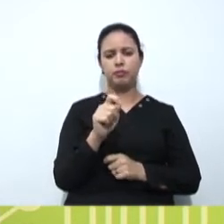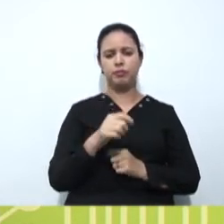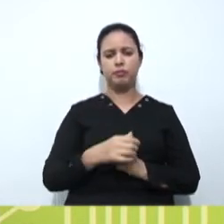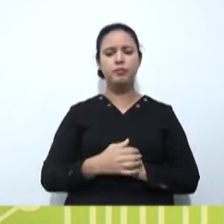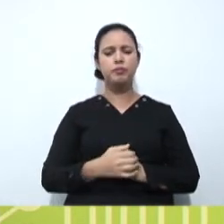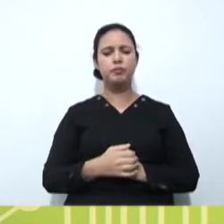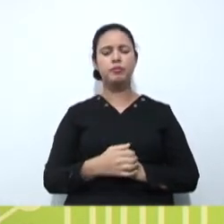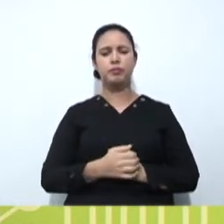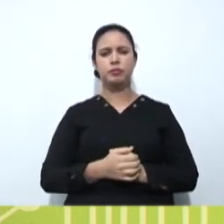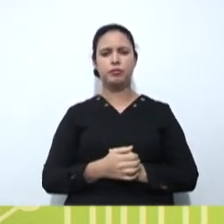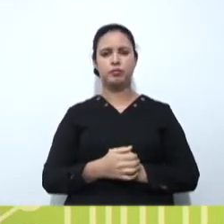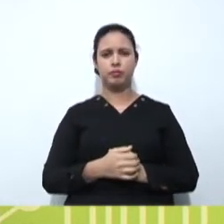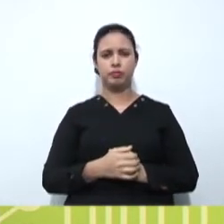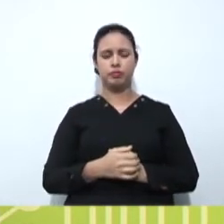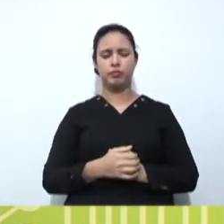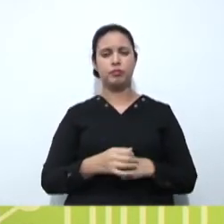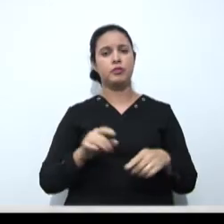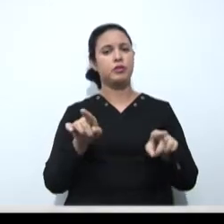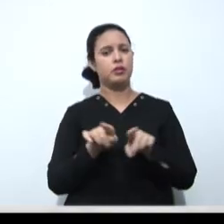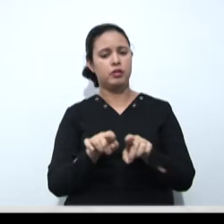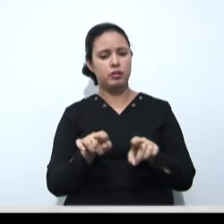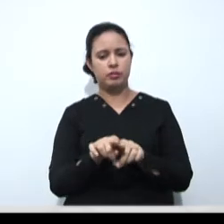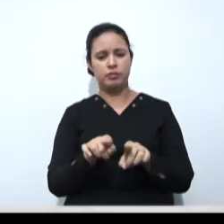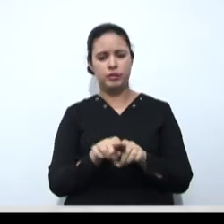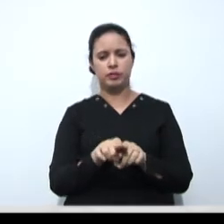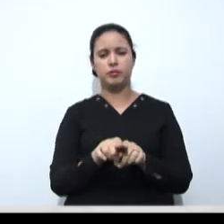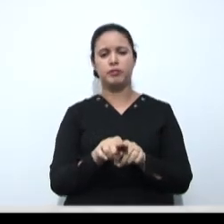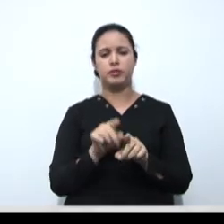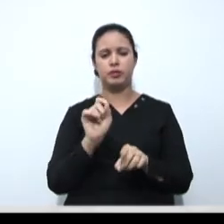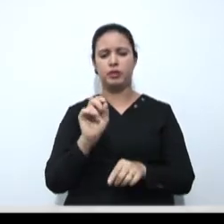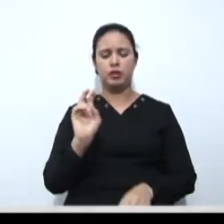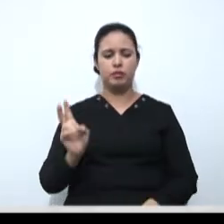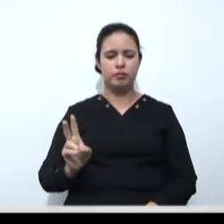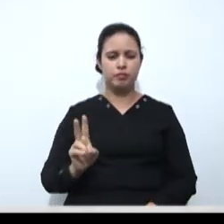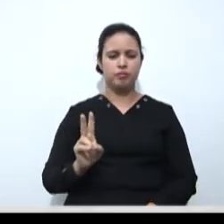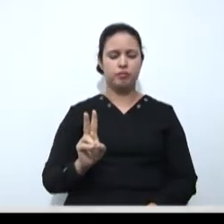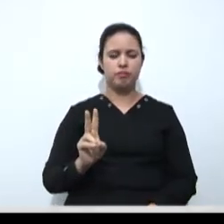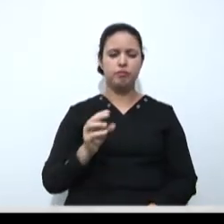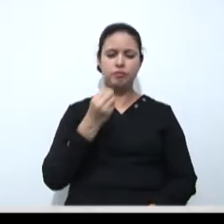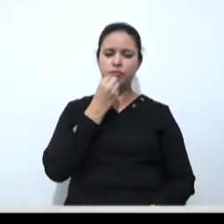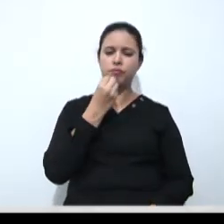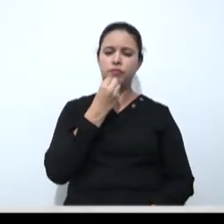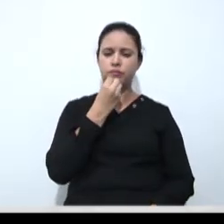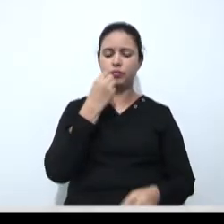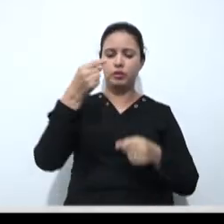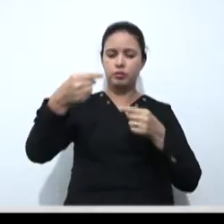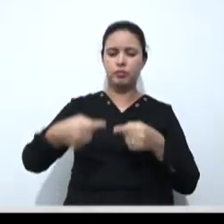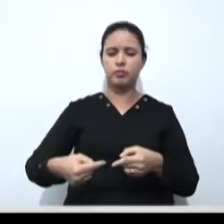mesmo elemento, a vantagem competitiva, ela não só